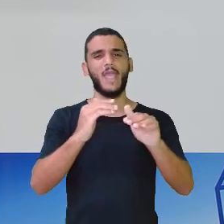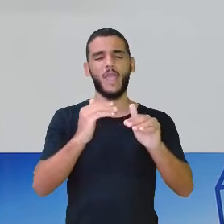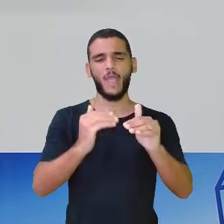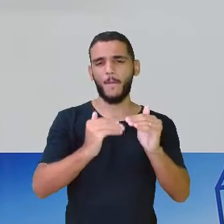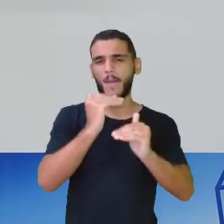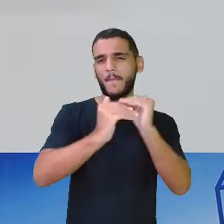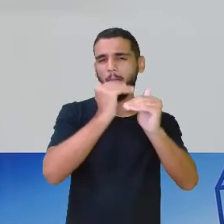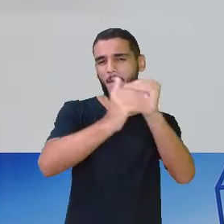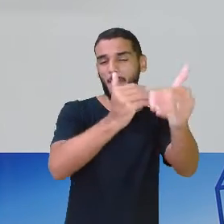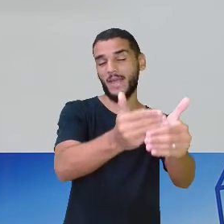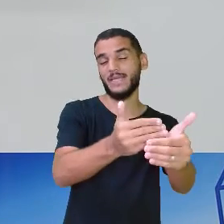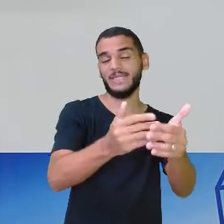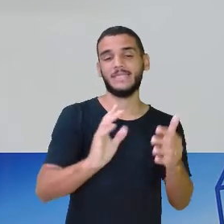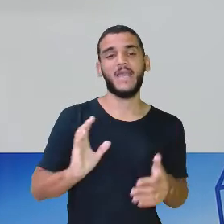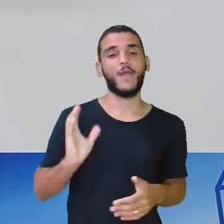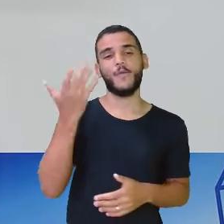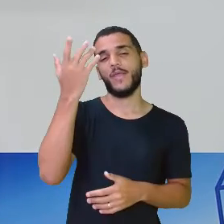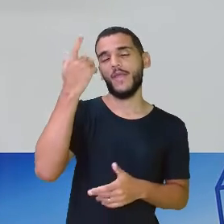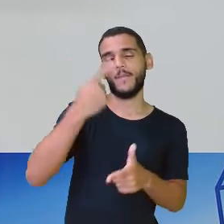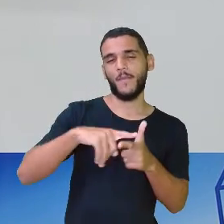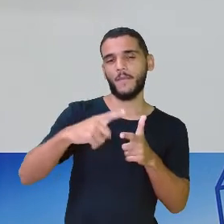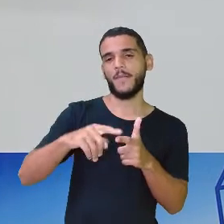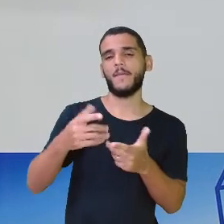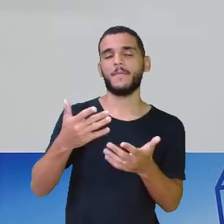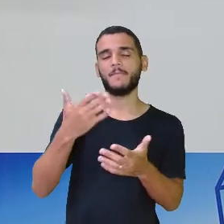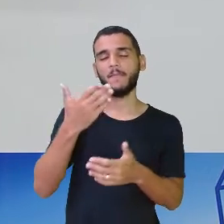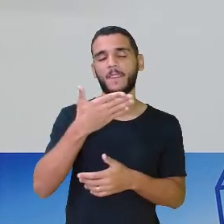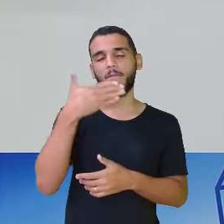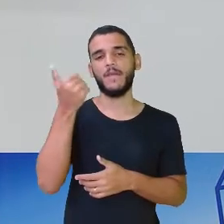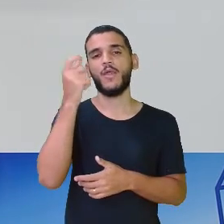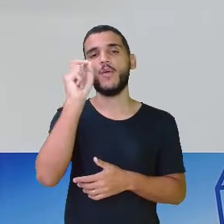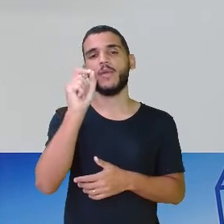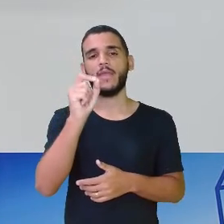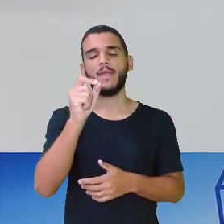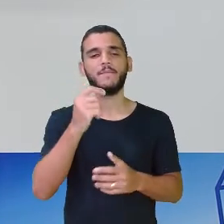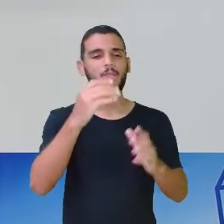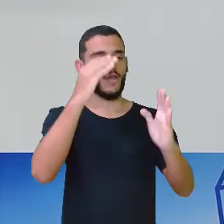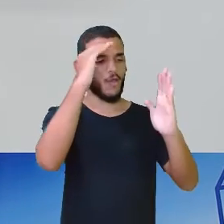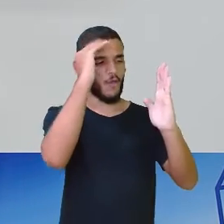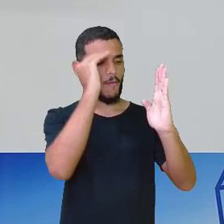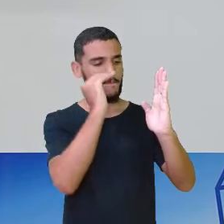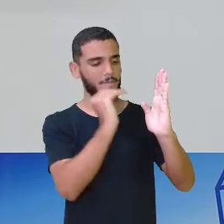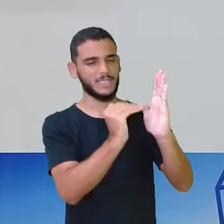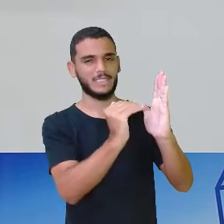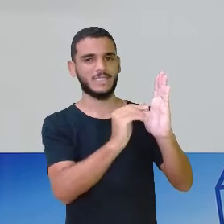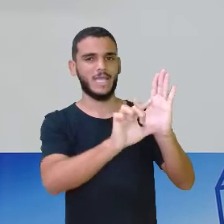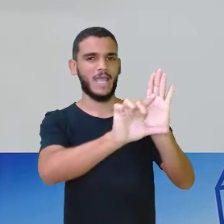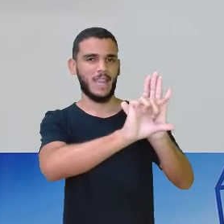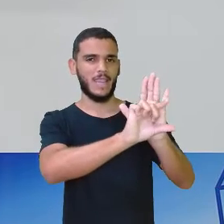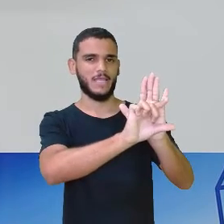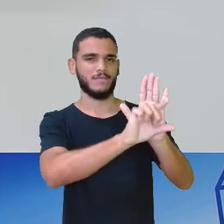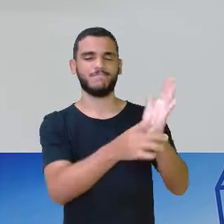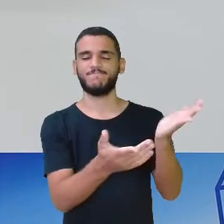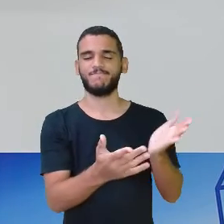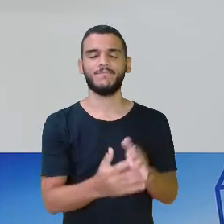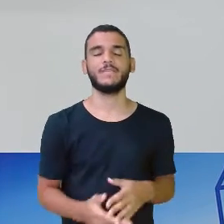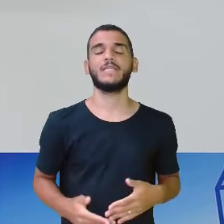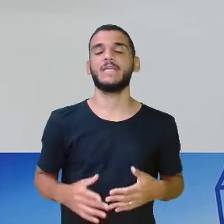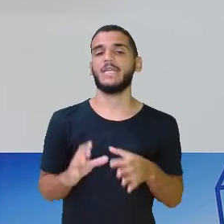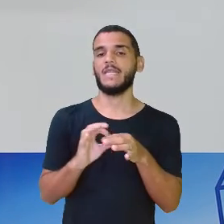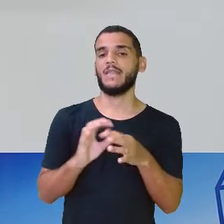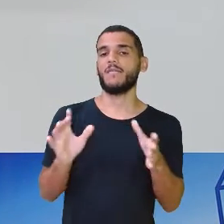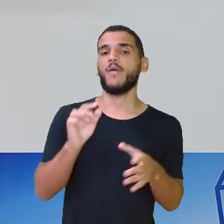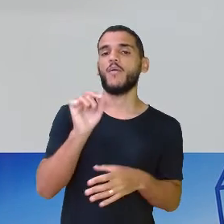melhor é obedecer à lei e deixar para que a justiça ela venha a atuar,